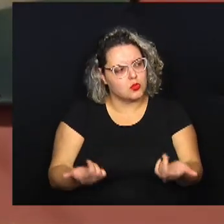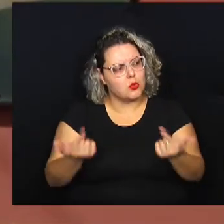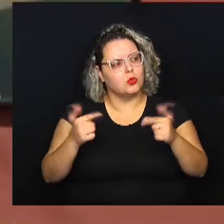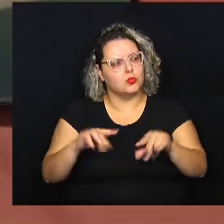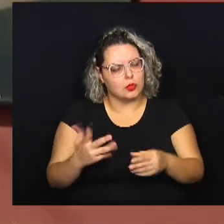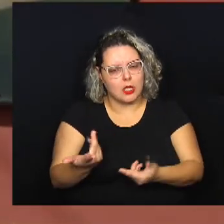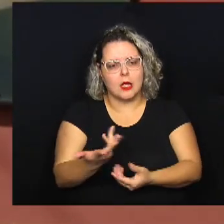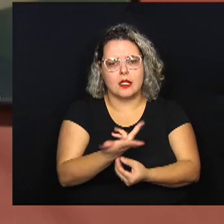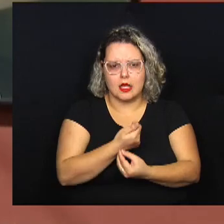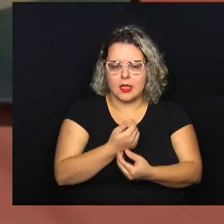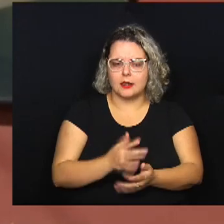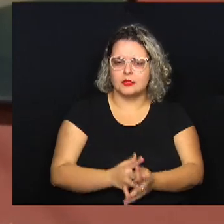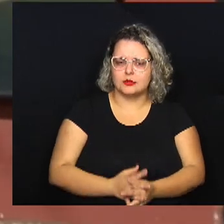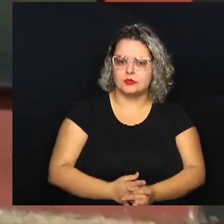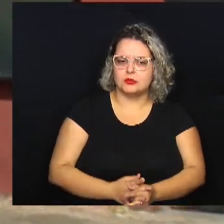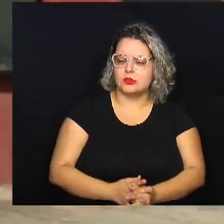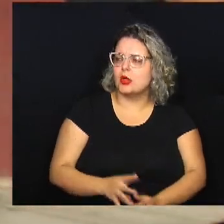arte.